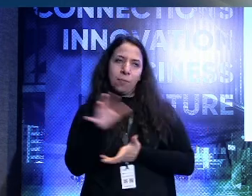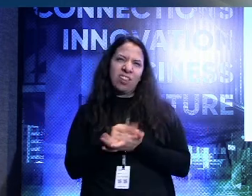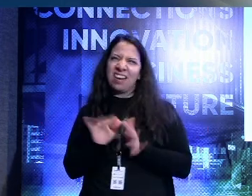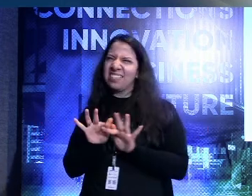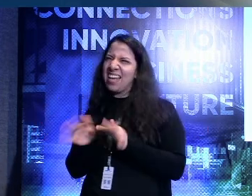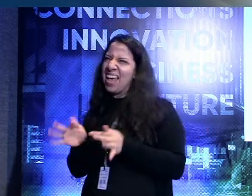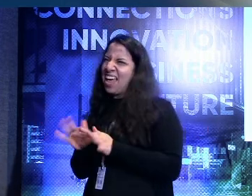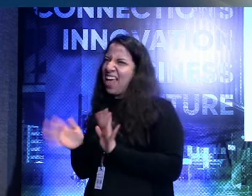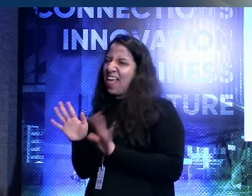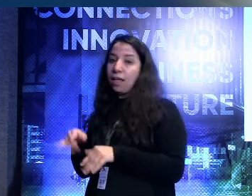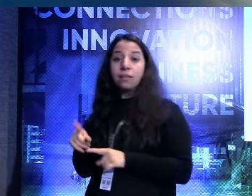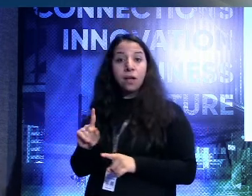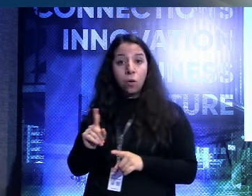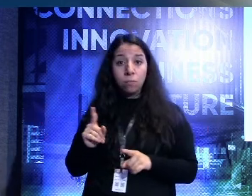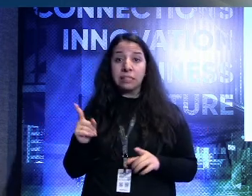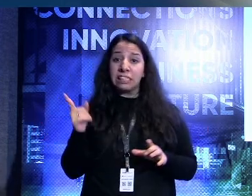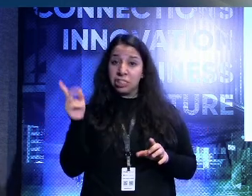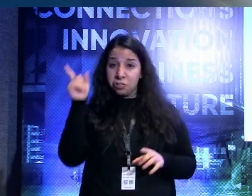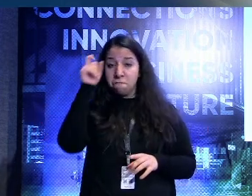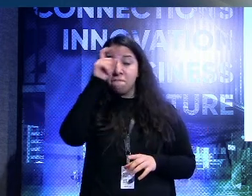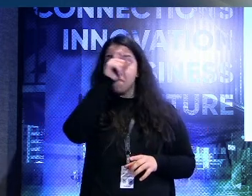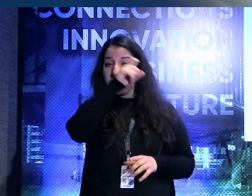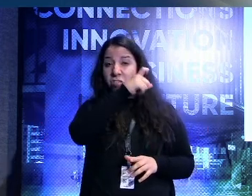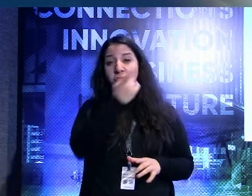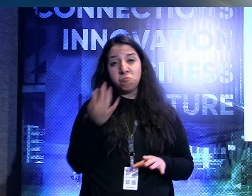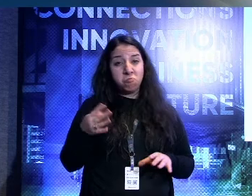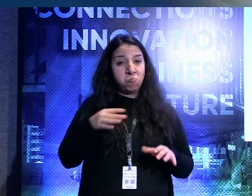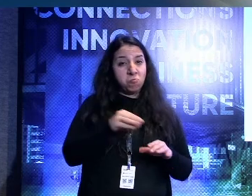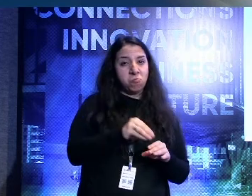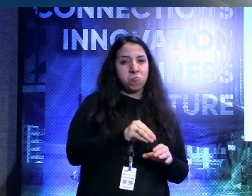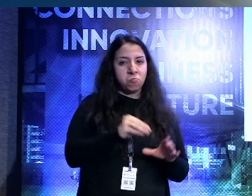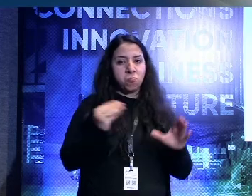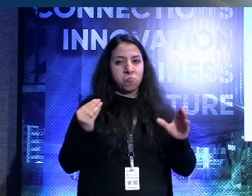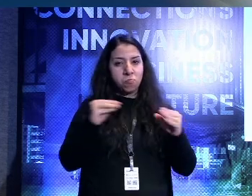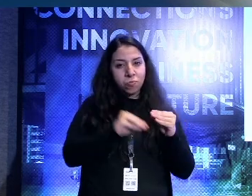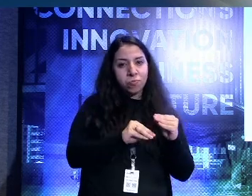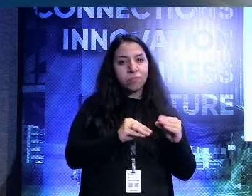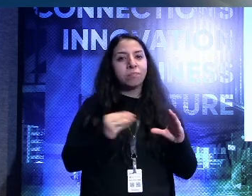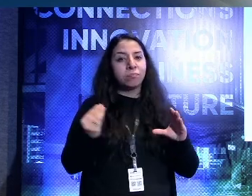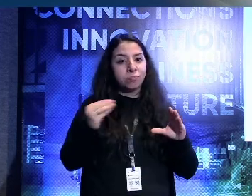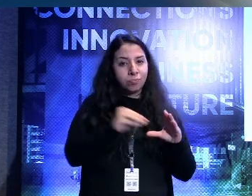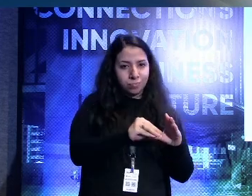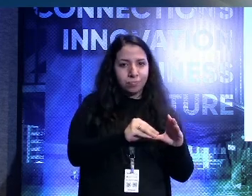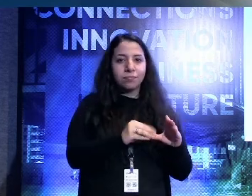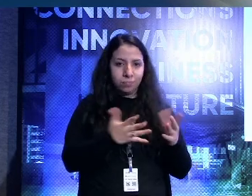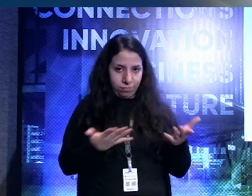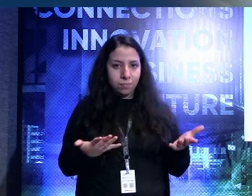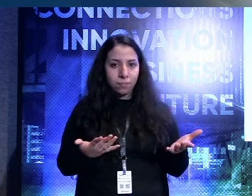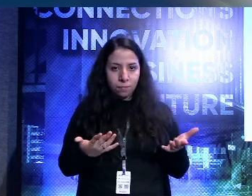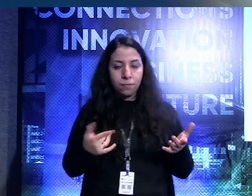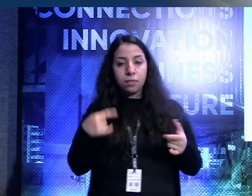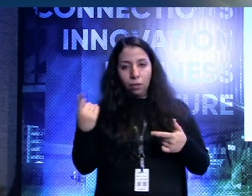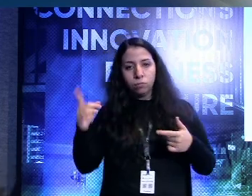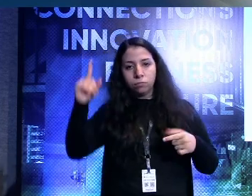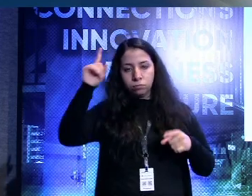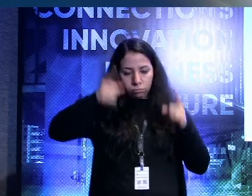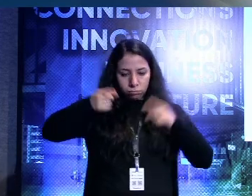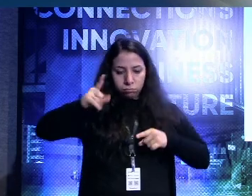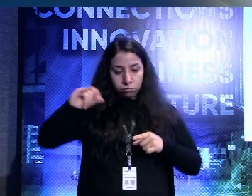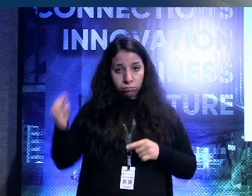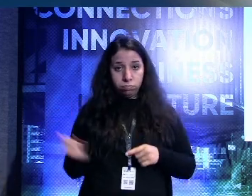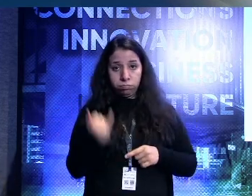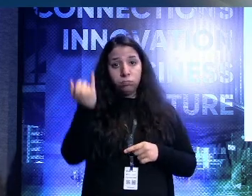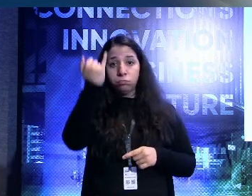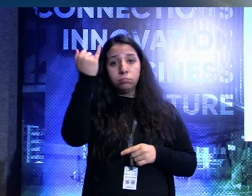implementação é realmente um pouco mais difícil. A tecnologia não é fim, ela é habilitadora, o domínio dela é fundamental. Então, a gente não